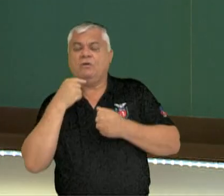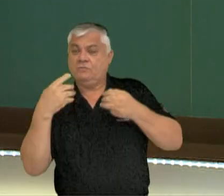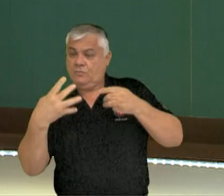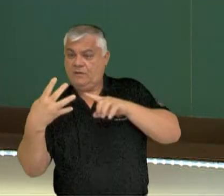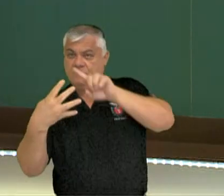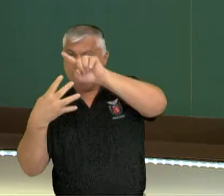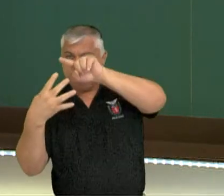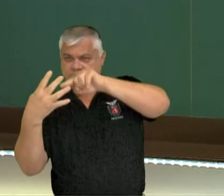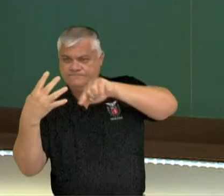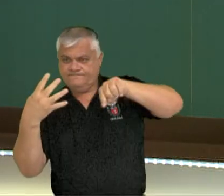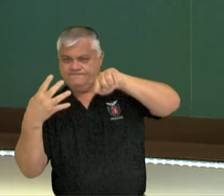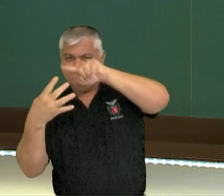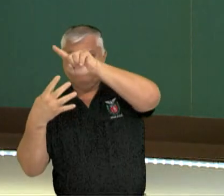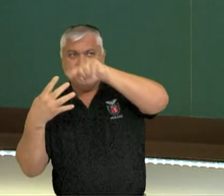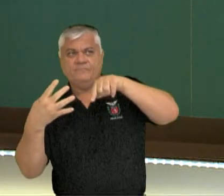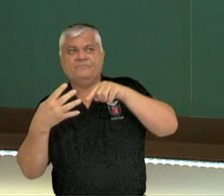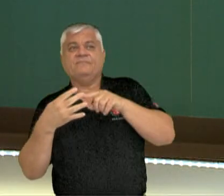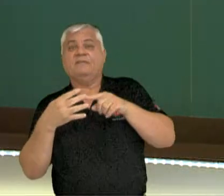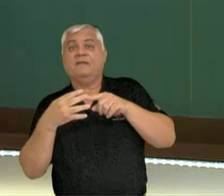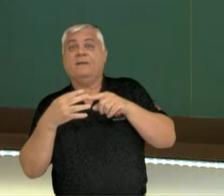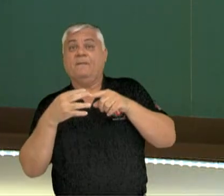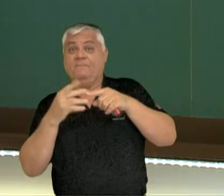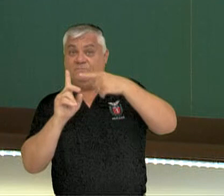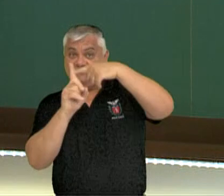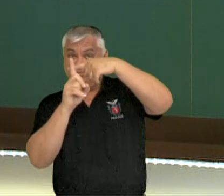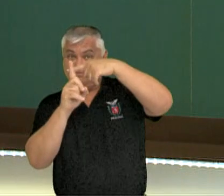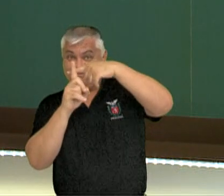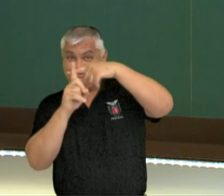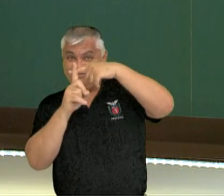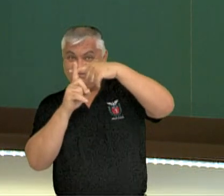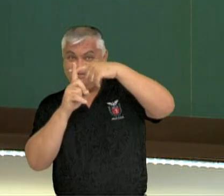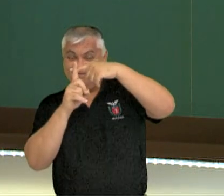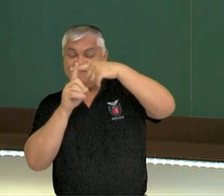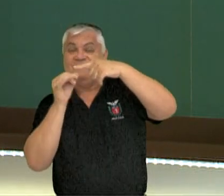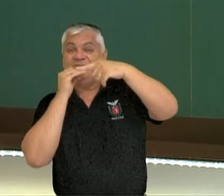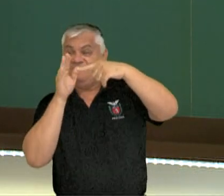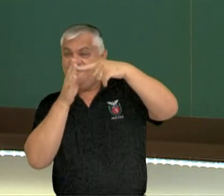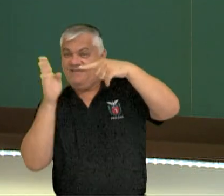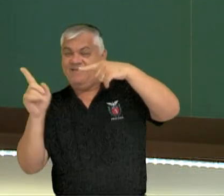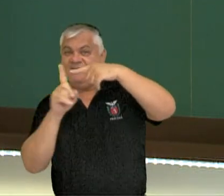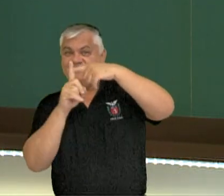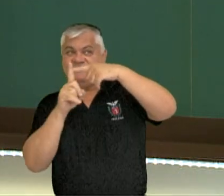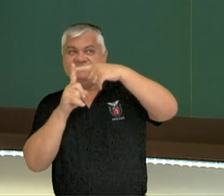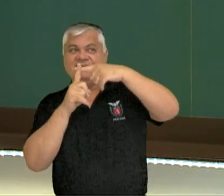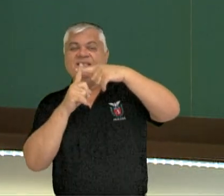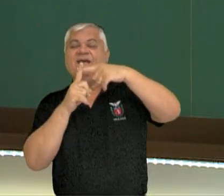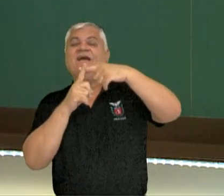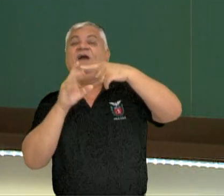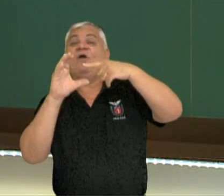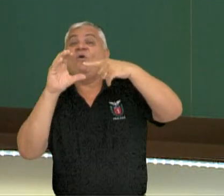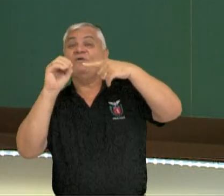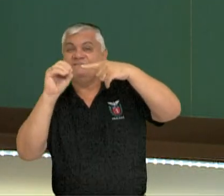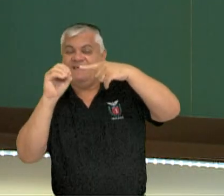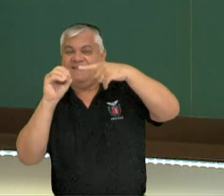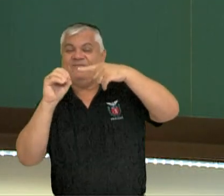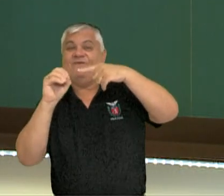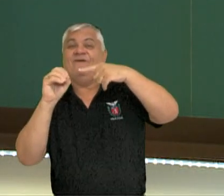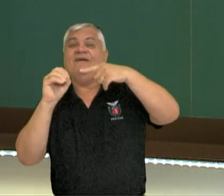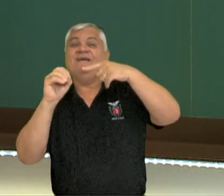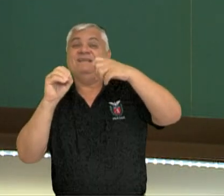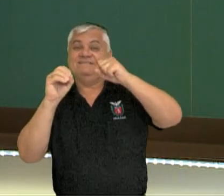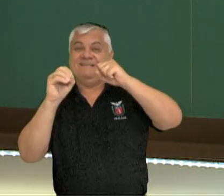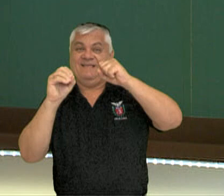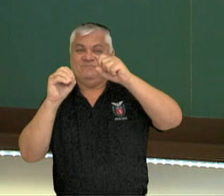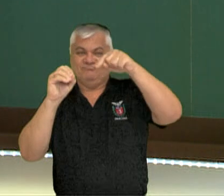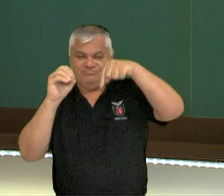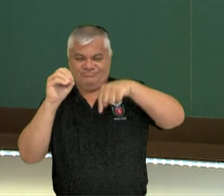quadrante, cosseno é positivo porque está para a direita, o seno é negativo porque está para baixo no